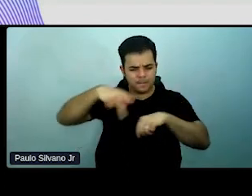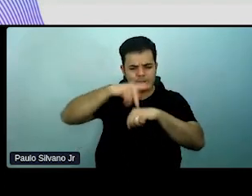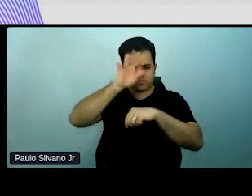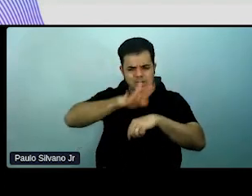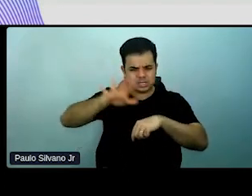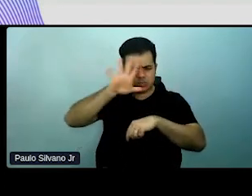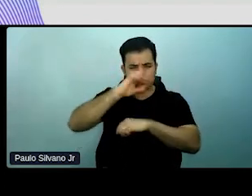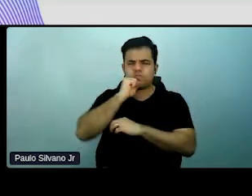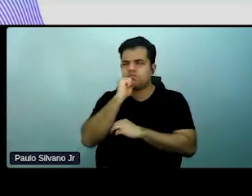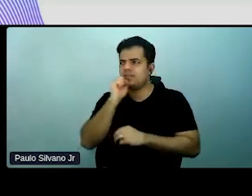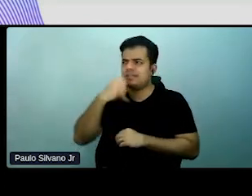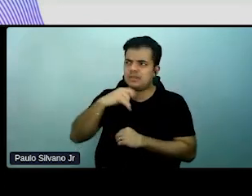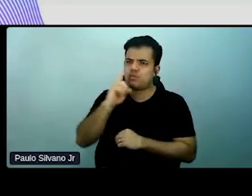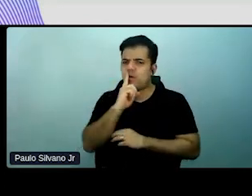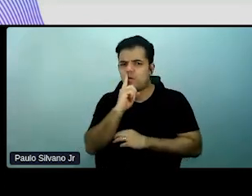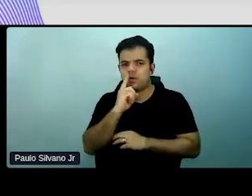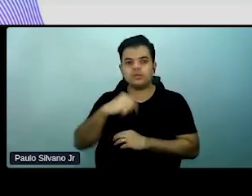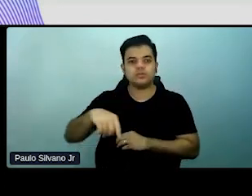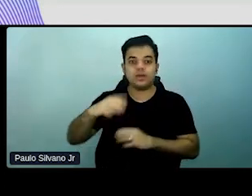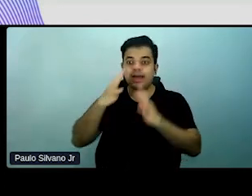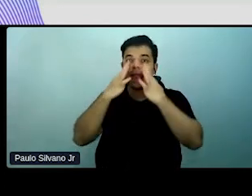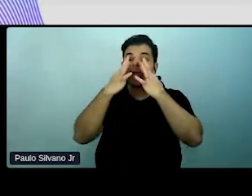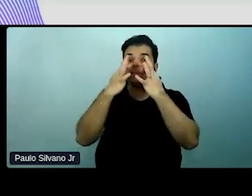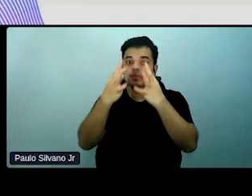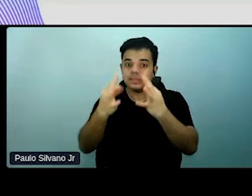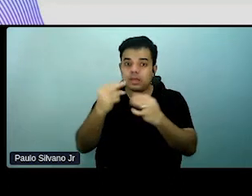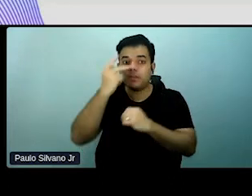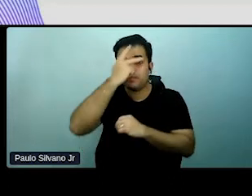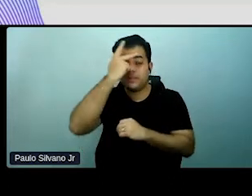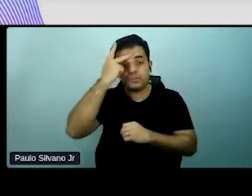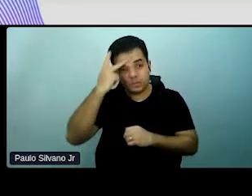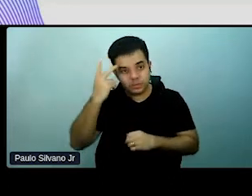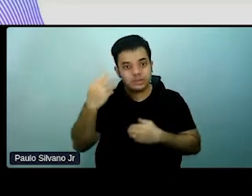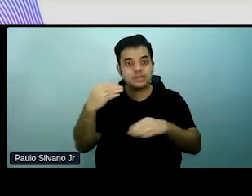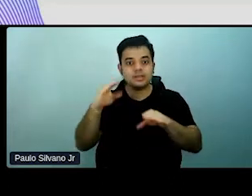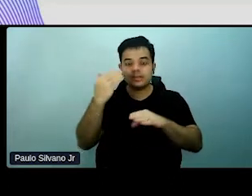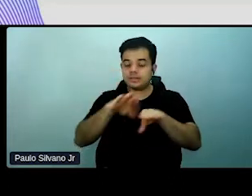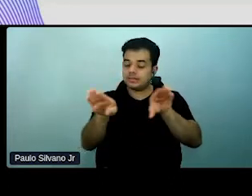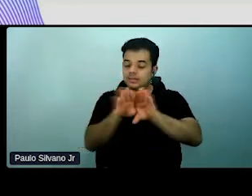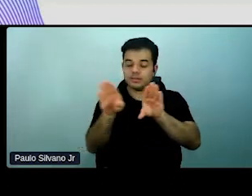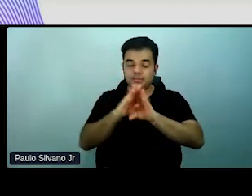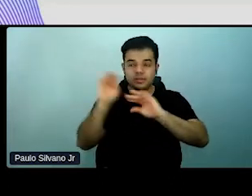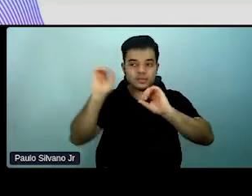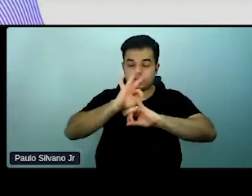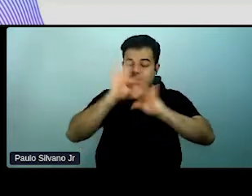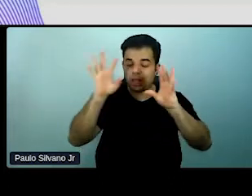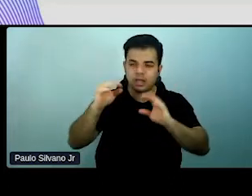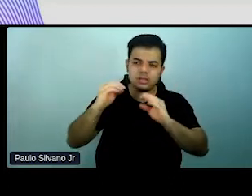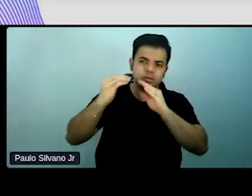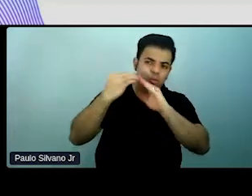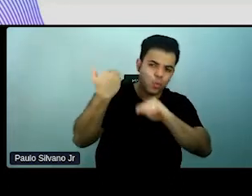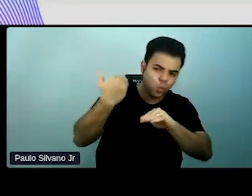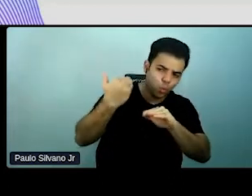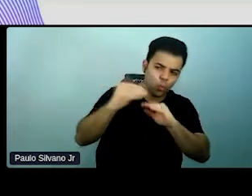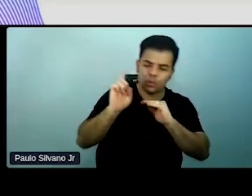sendo suficiente? Então, é ouvir as pessoas, é tentar entender o que está fazendo sentido e o que não está